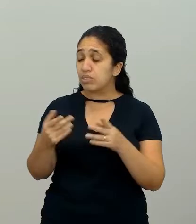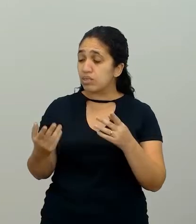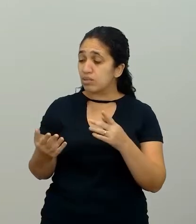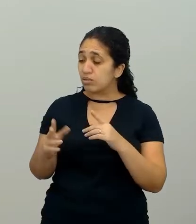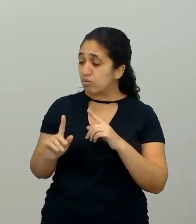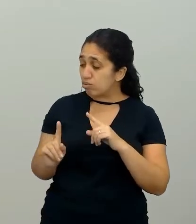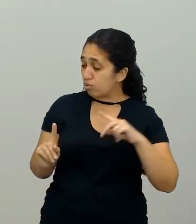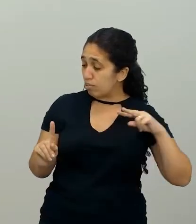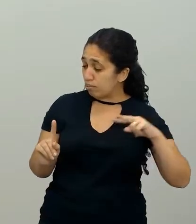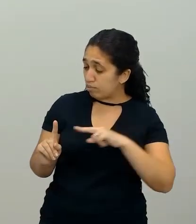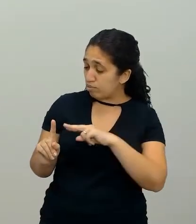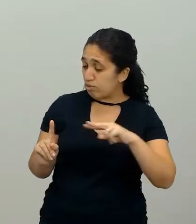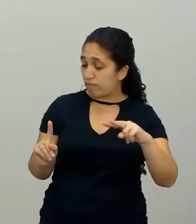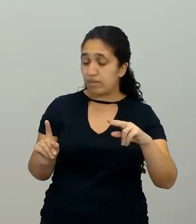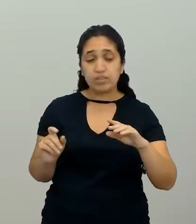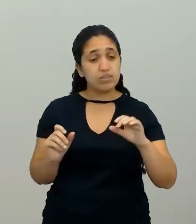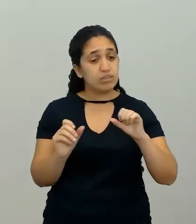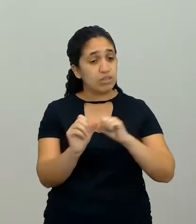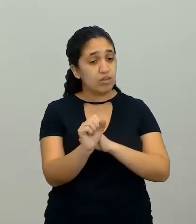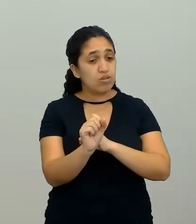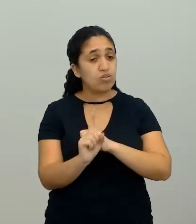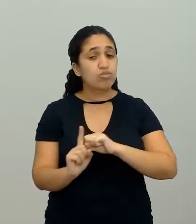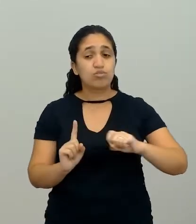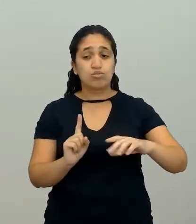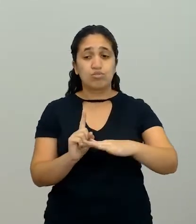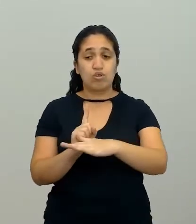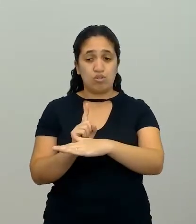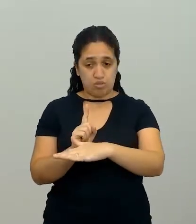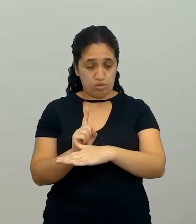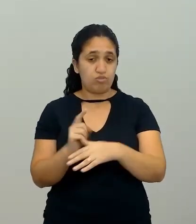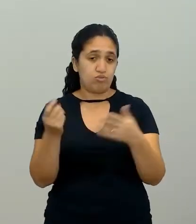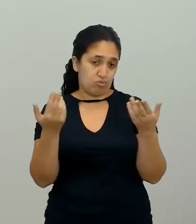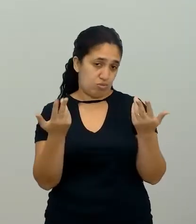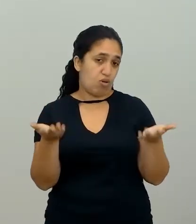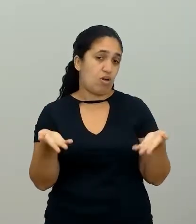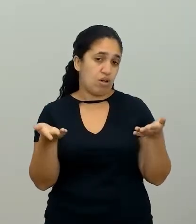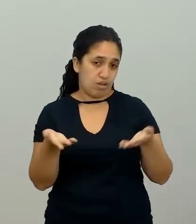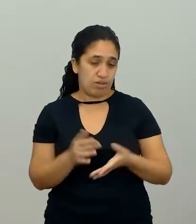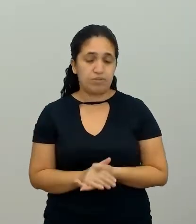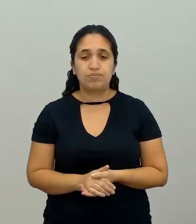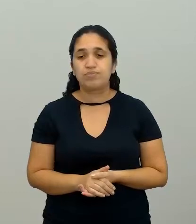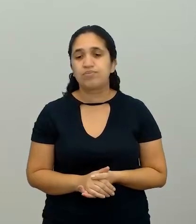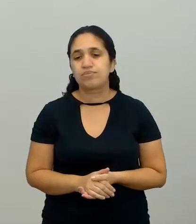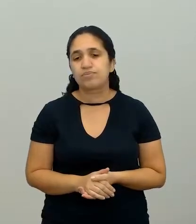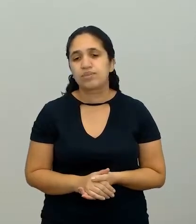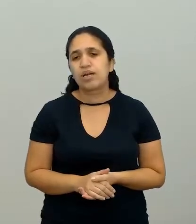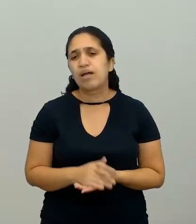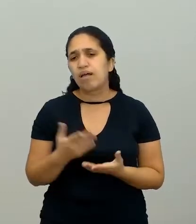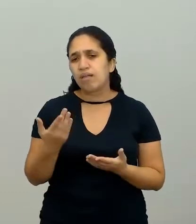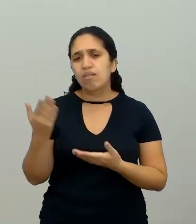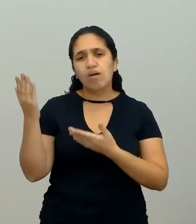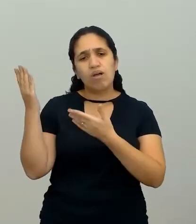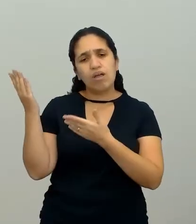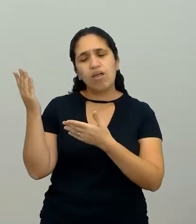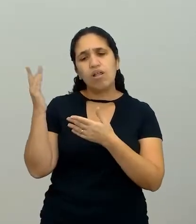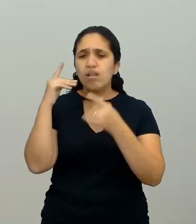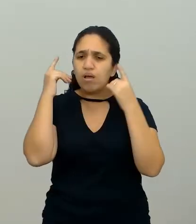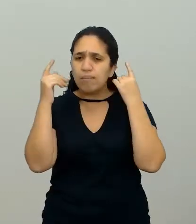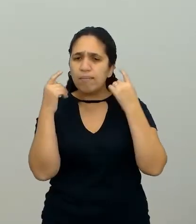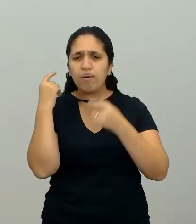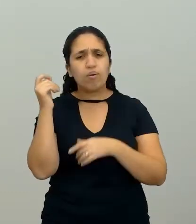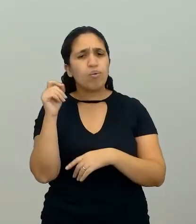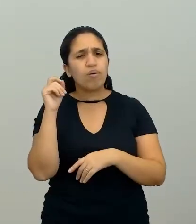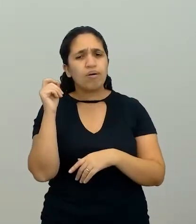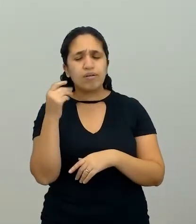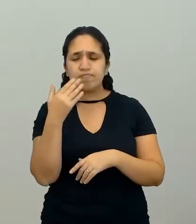vista sociológico, que no caso aqui nós estamos fazendo, né? Então a preocupação do Frederick Taylor, ela